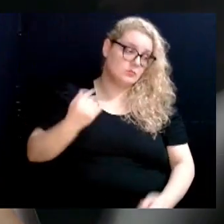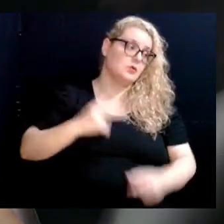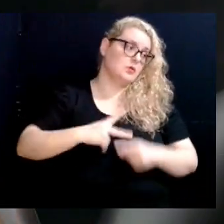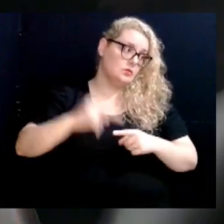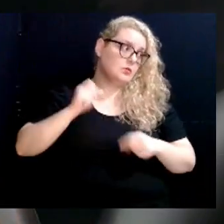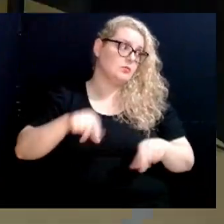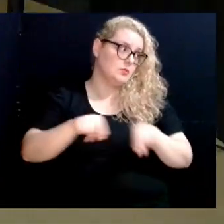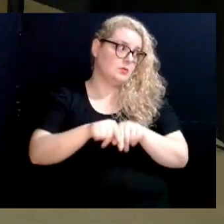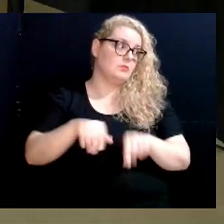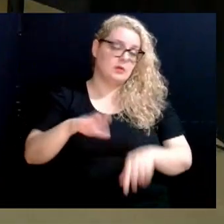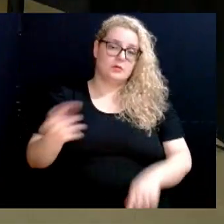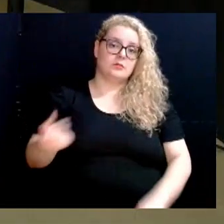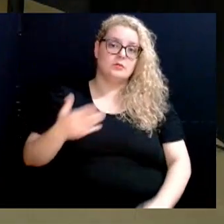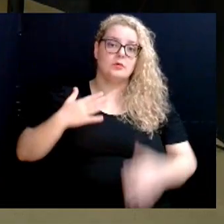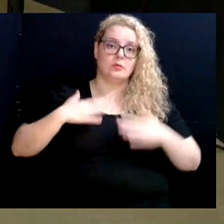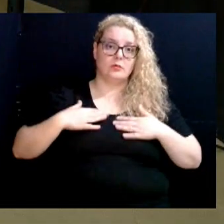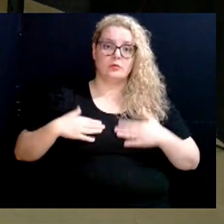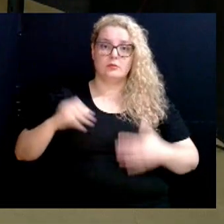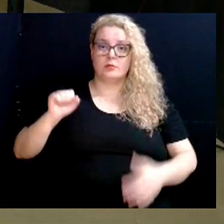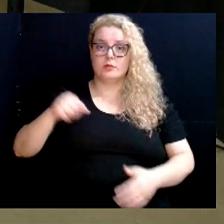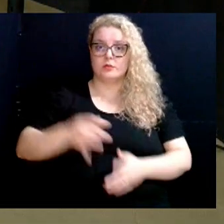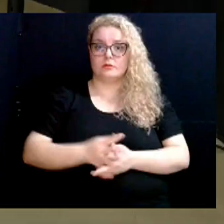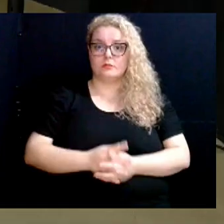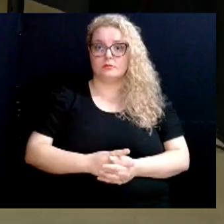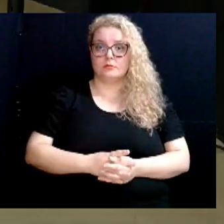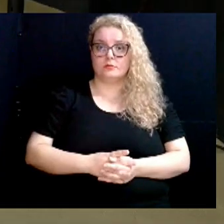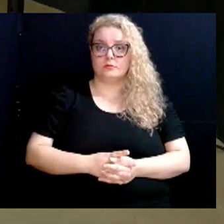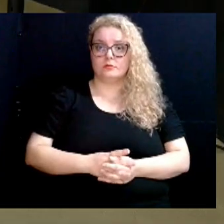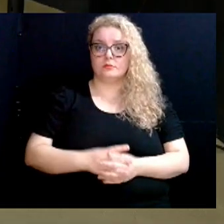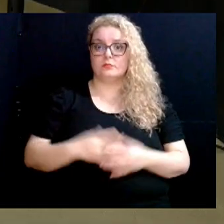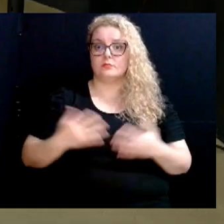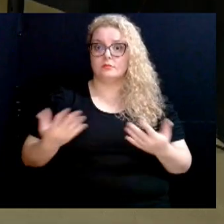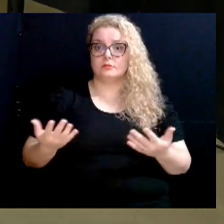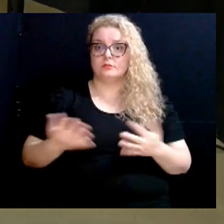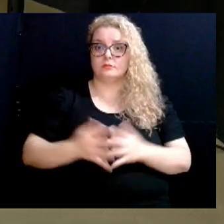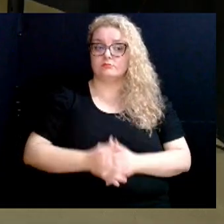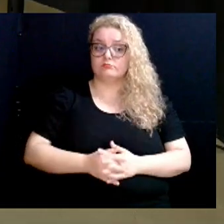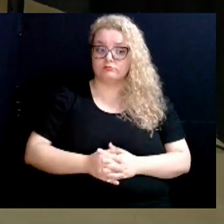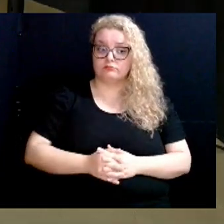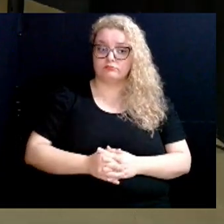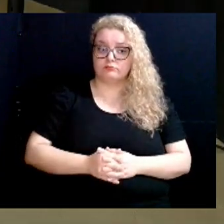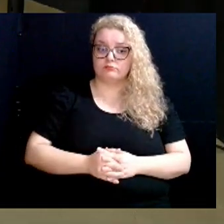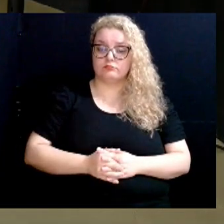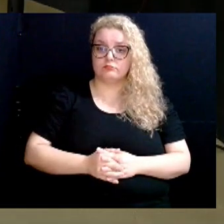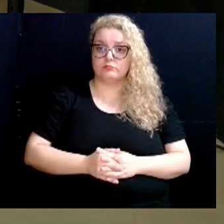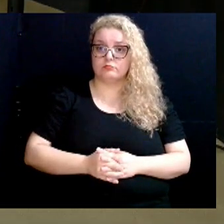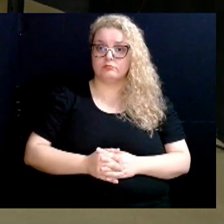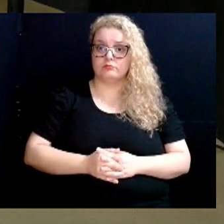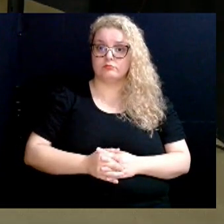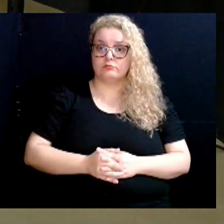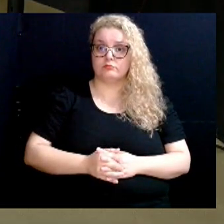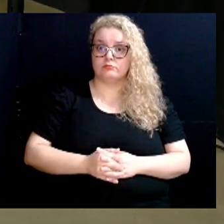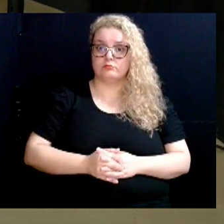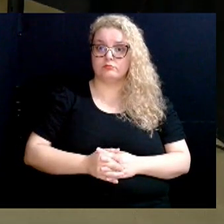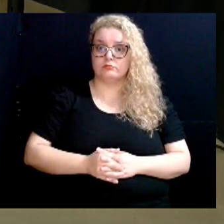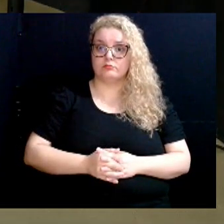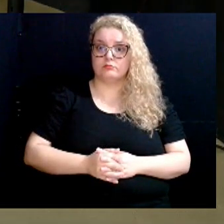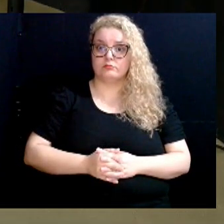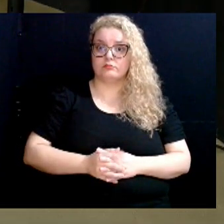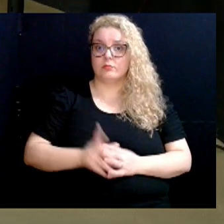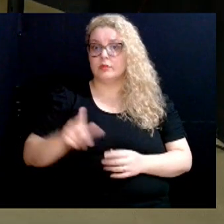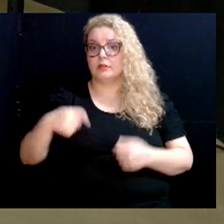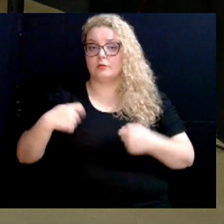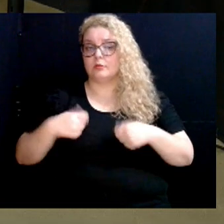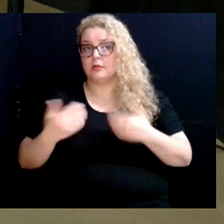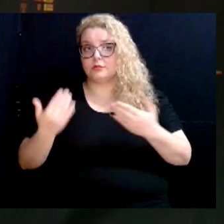do corpo. Sim. Né? Mas e aí? A pessoa, ela vai conseguir... Ela não precisa se comparar